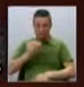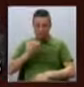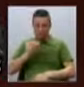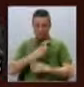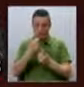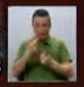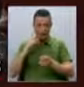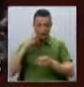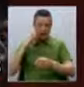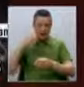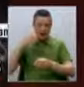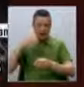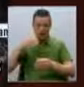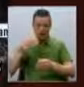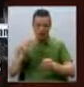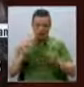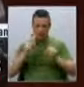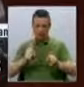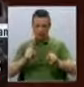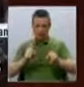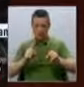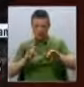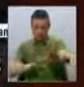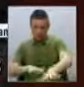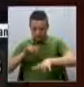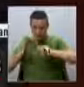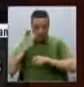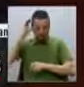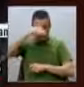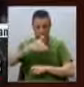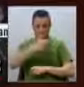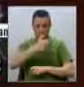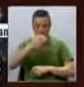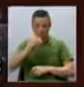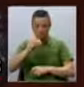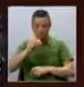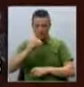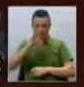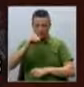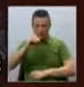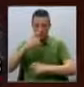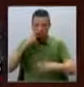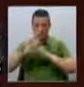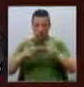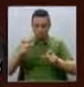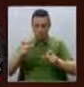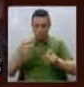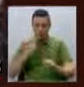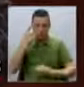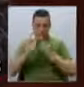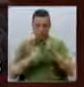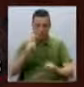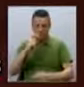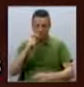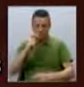com a própria Assembleia da República um Senado de 40 ou 50 membros que teria os seus membros vitalícios como tem qualquer Senado os